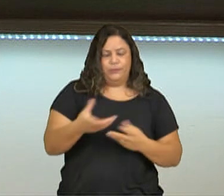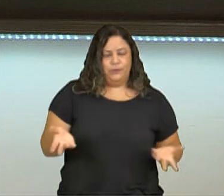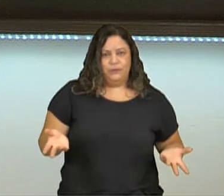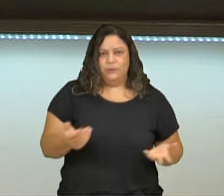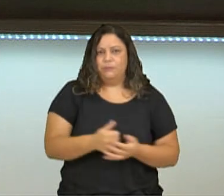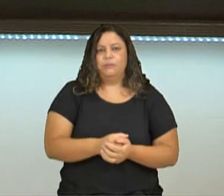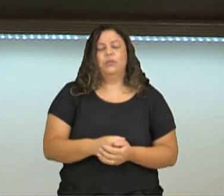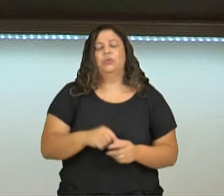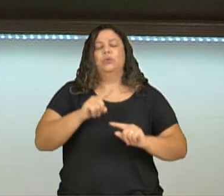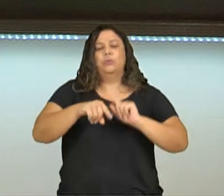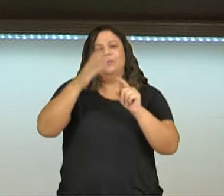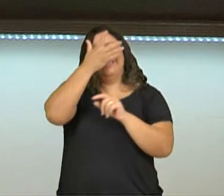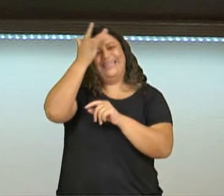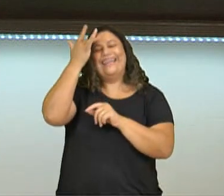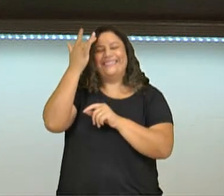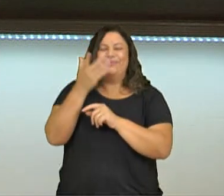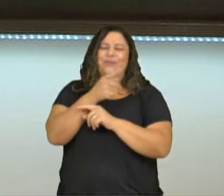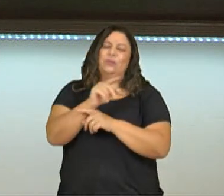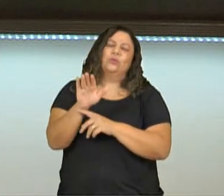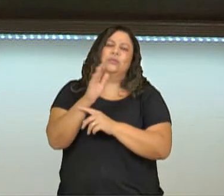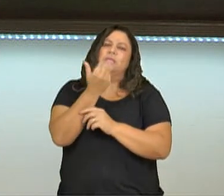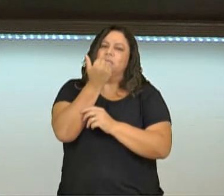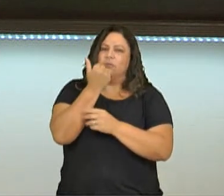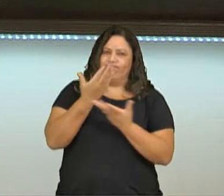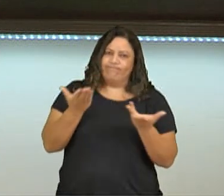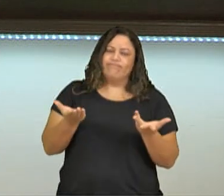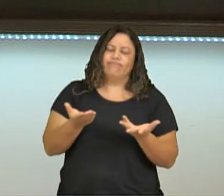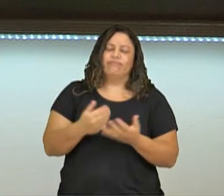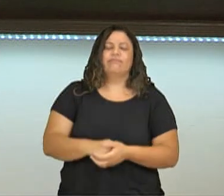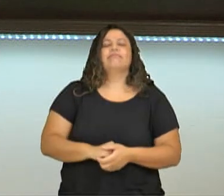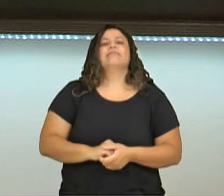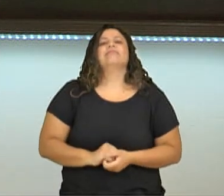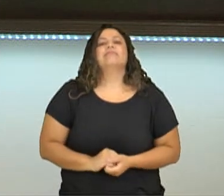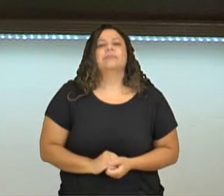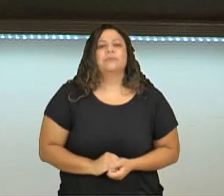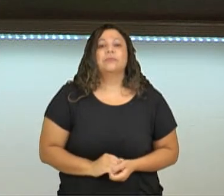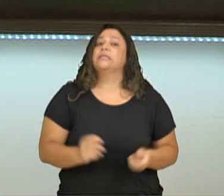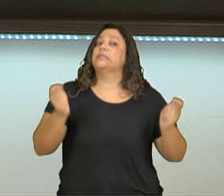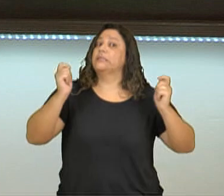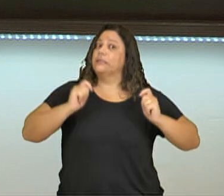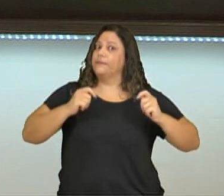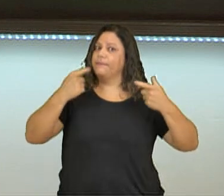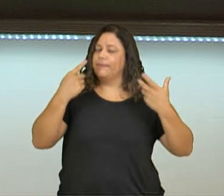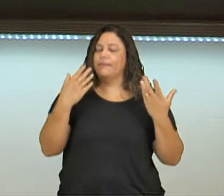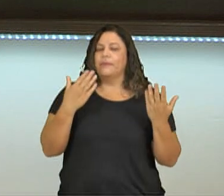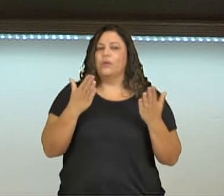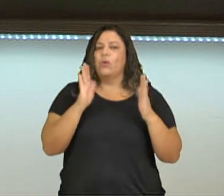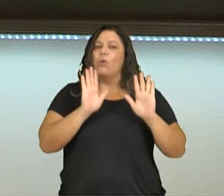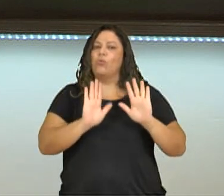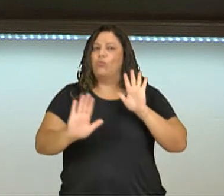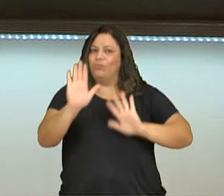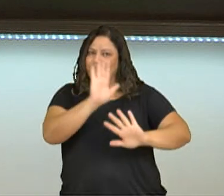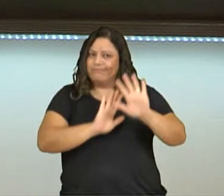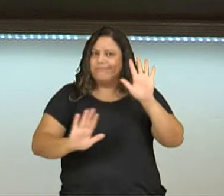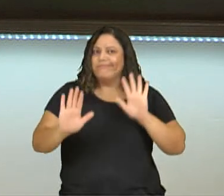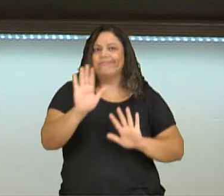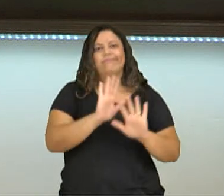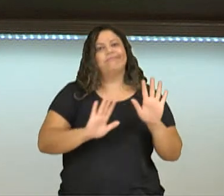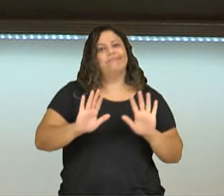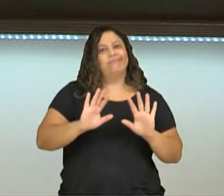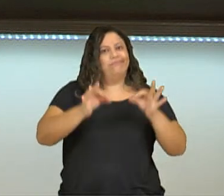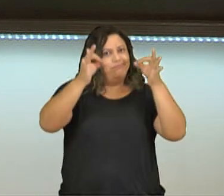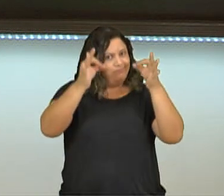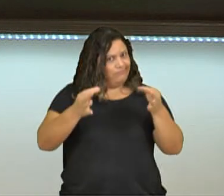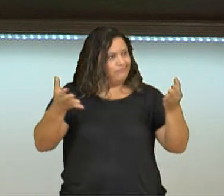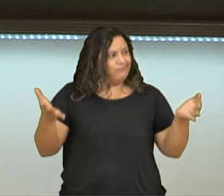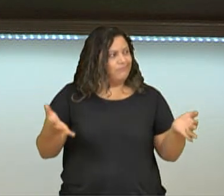que o consumidor, para que não chegue até você, consumidor, tá? Então, é preciso tomar muito cuidado com isso, tá certo? Por